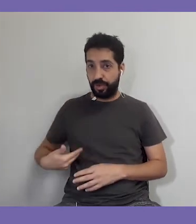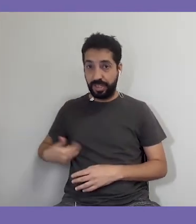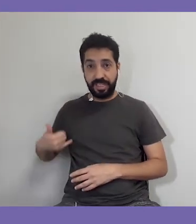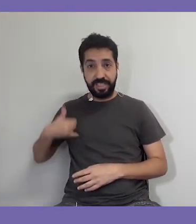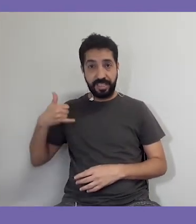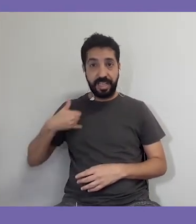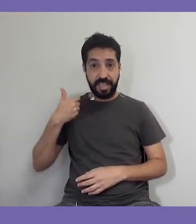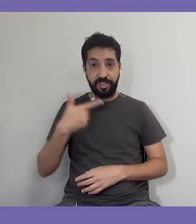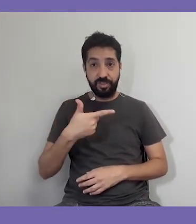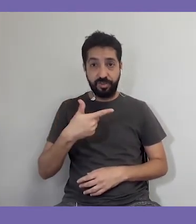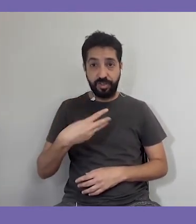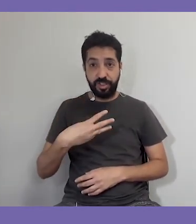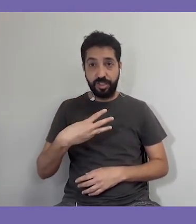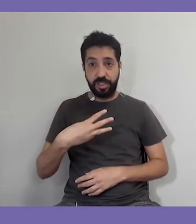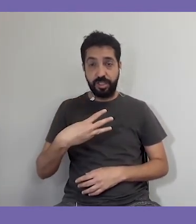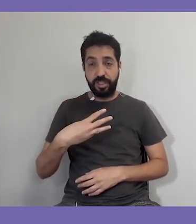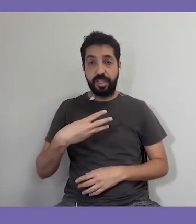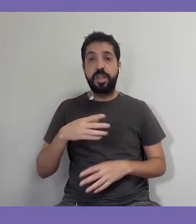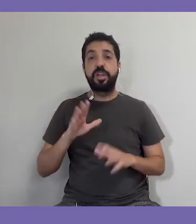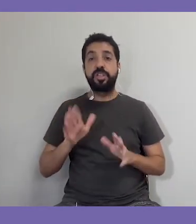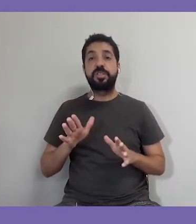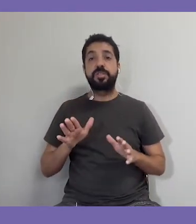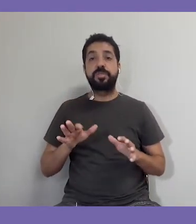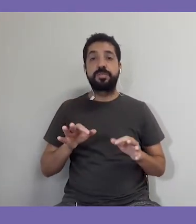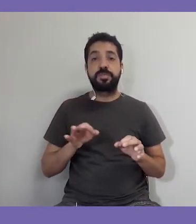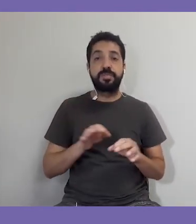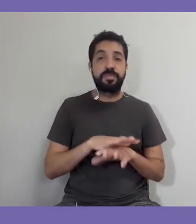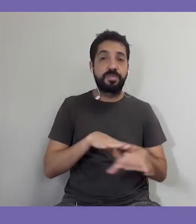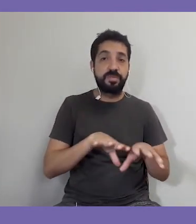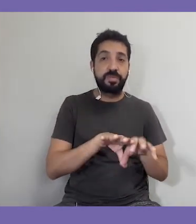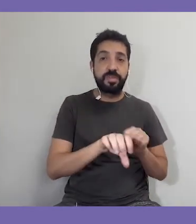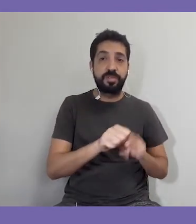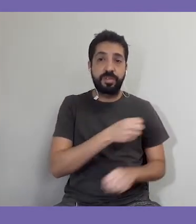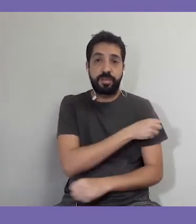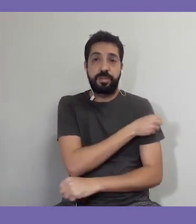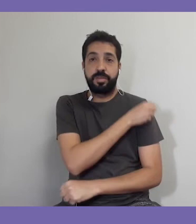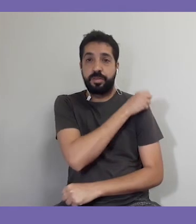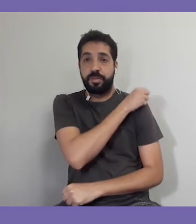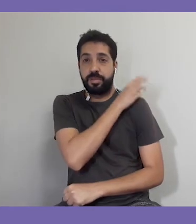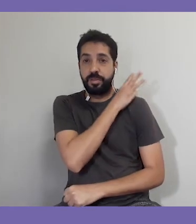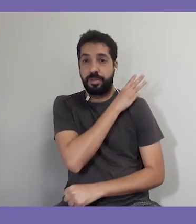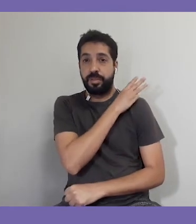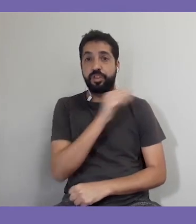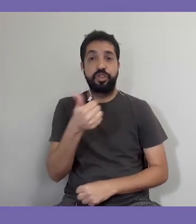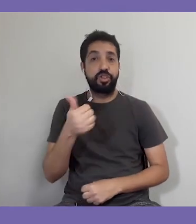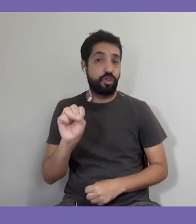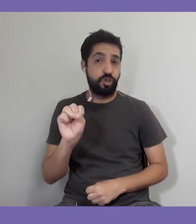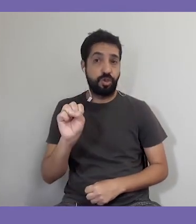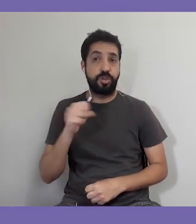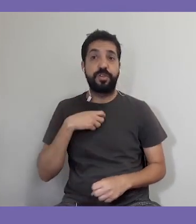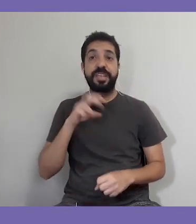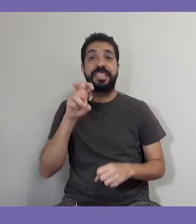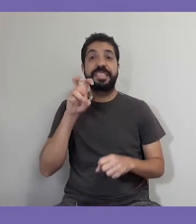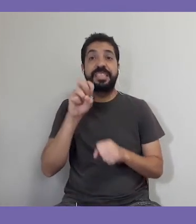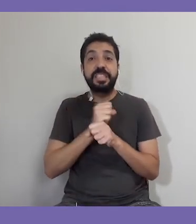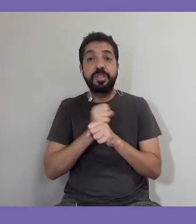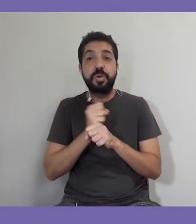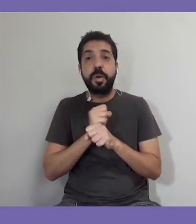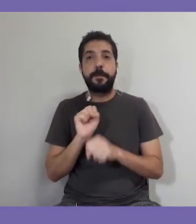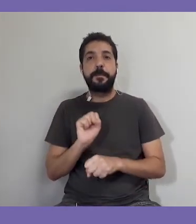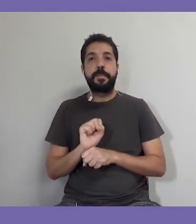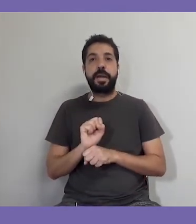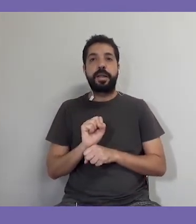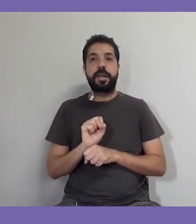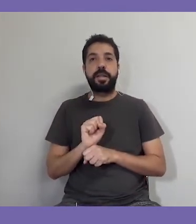aos 23 anos e eu já tinha, eu terminei o ensino médio, sei lá, com 18. Então, já tenho 5 anos